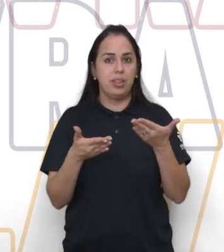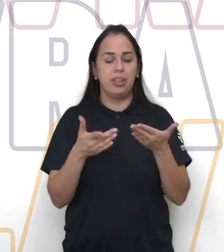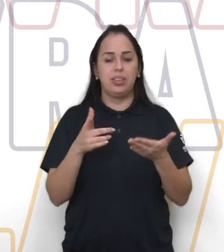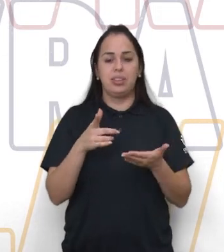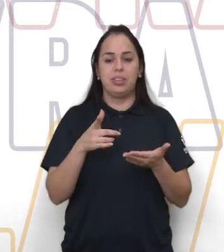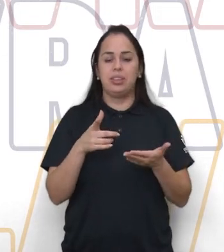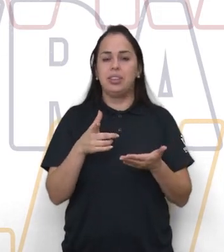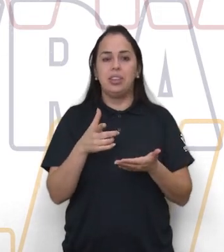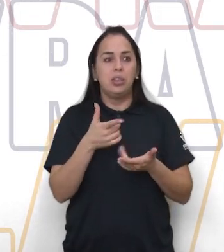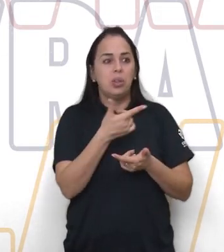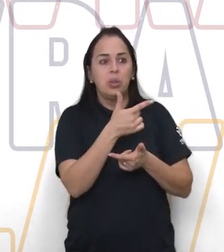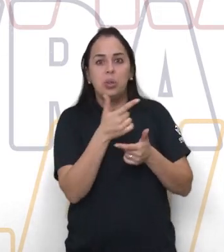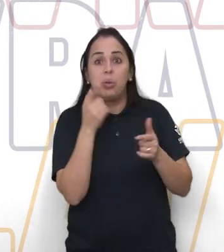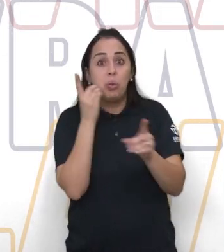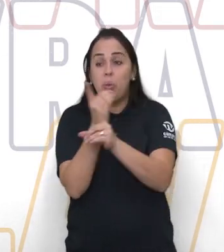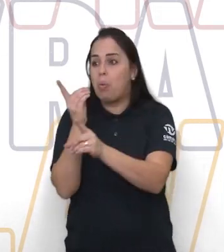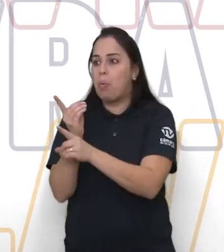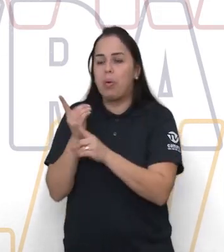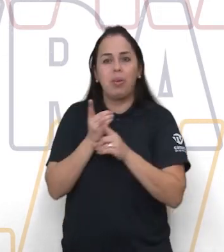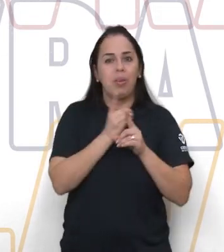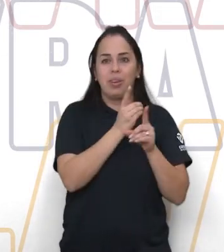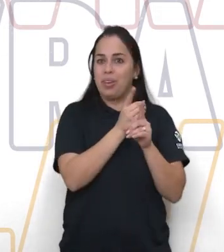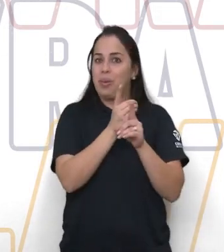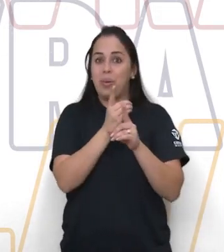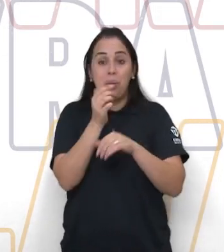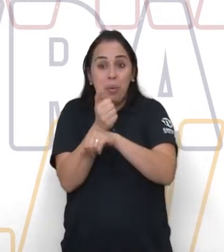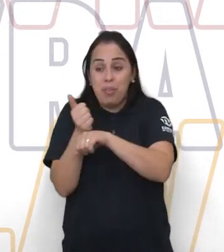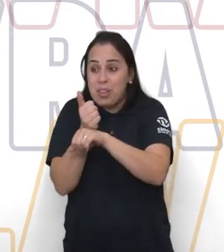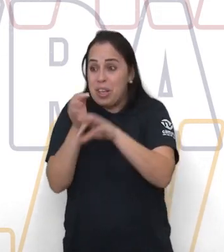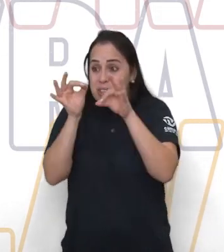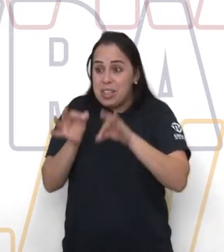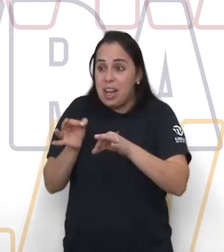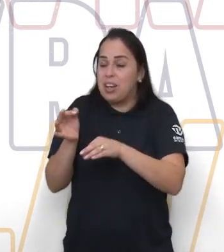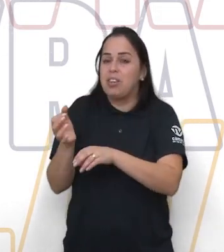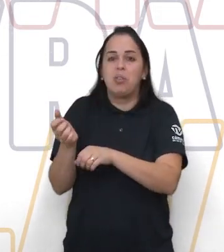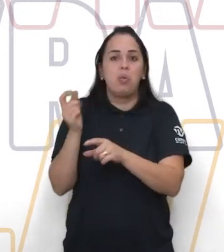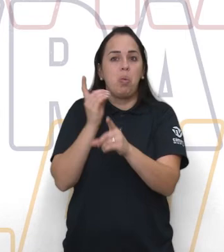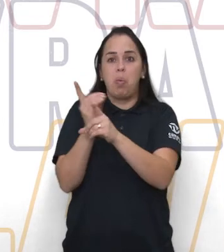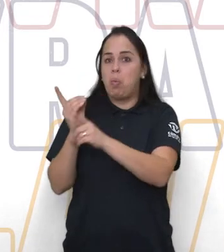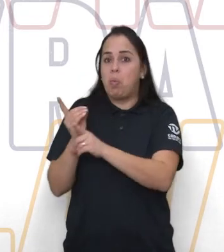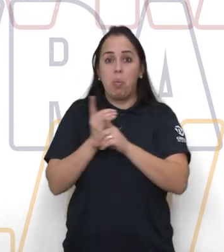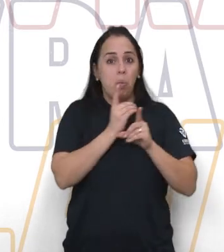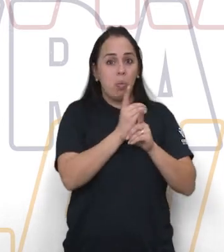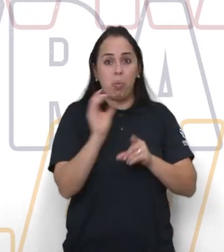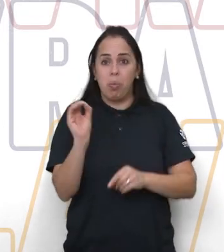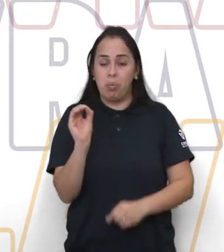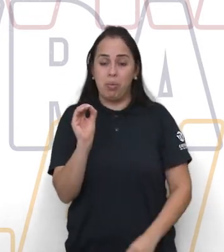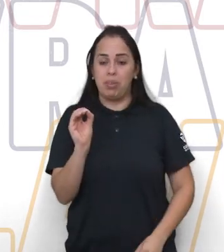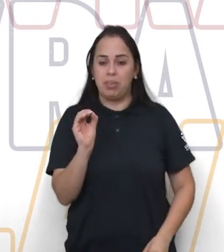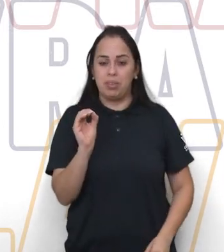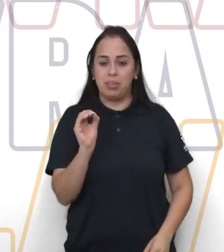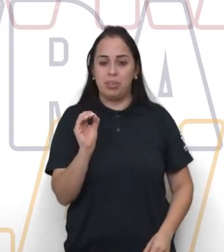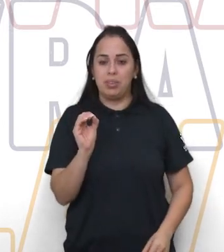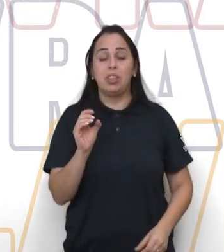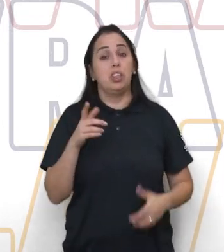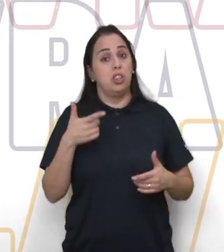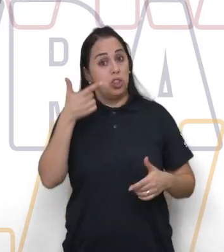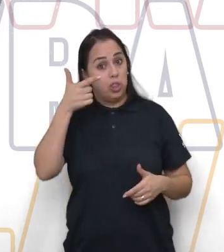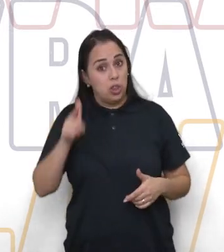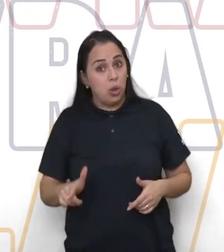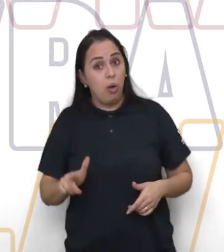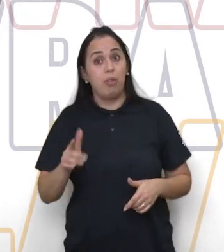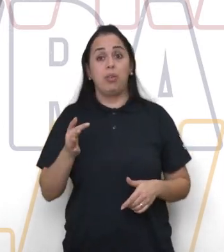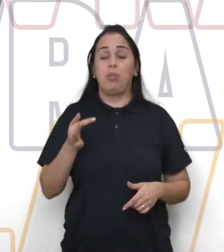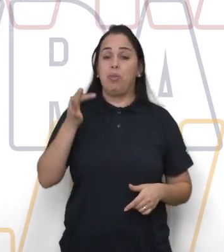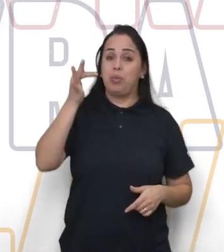hoje uma uma defasagem incrível de e nessa área né a gente está falando de